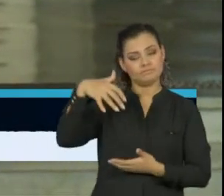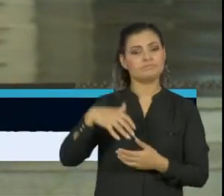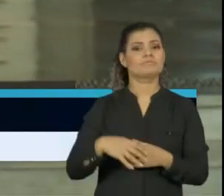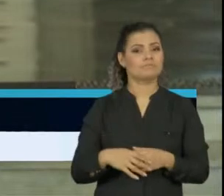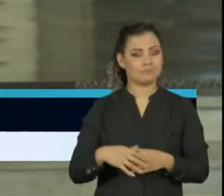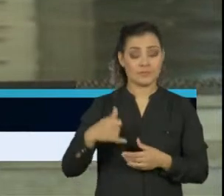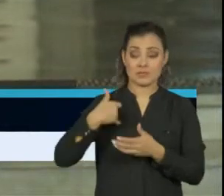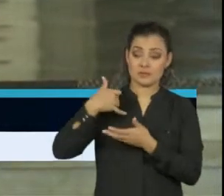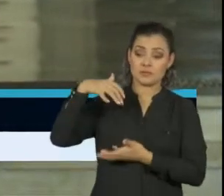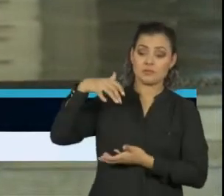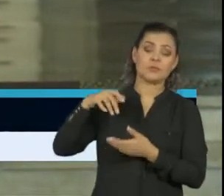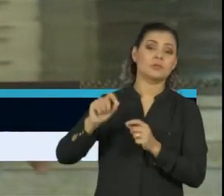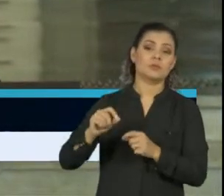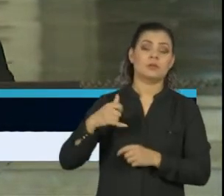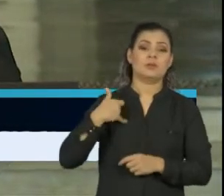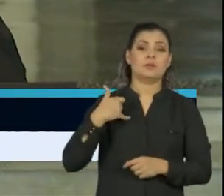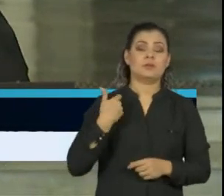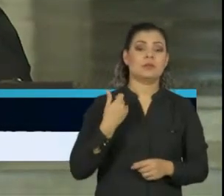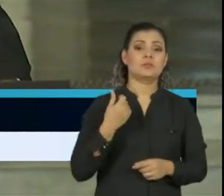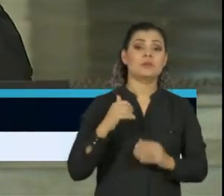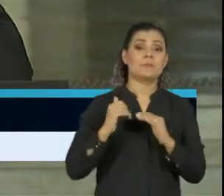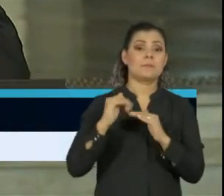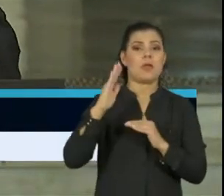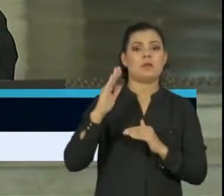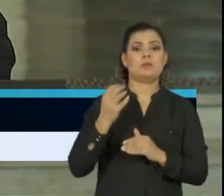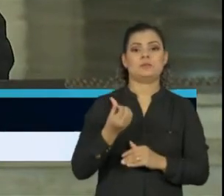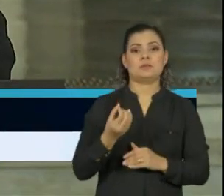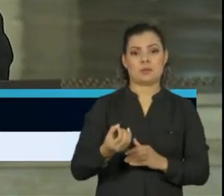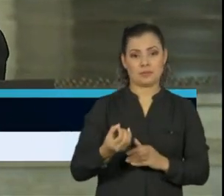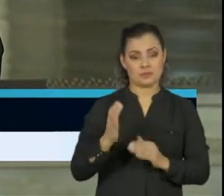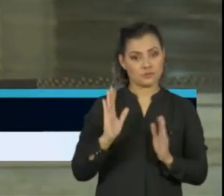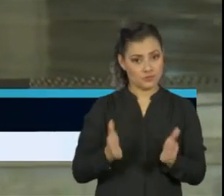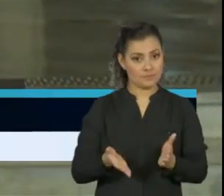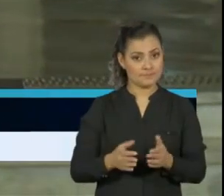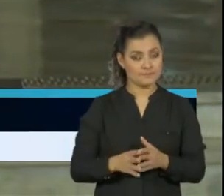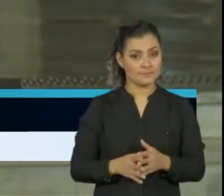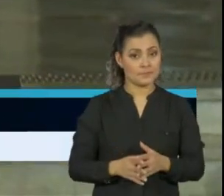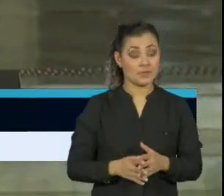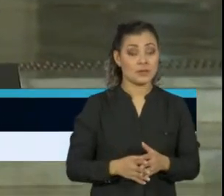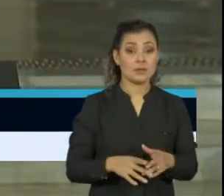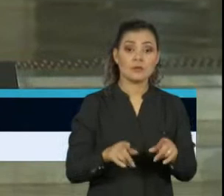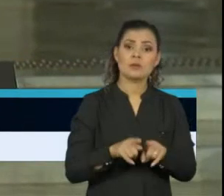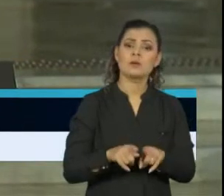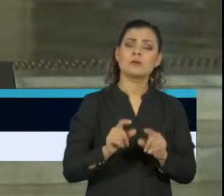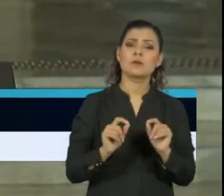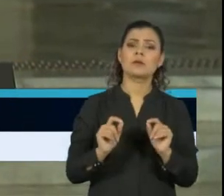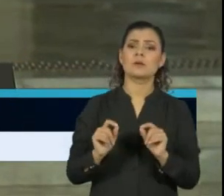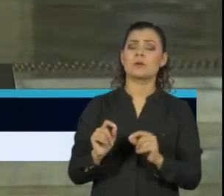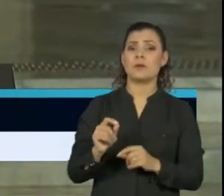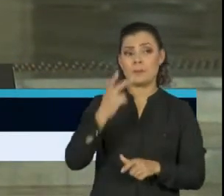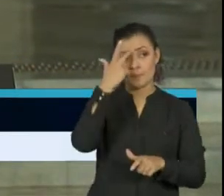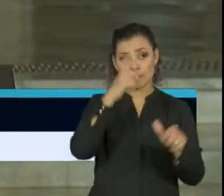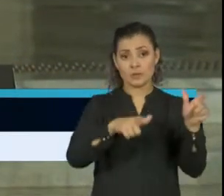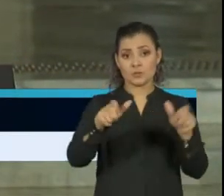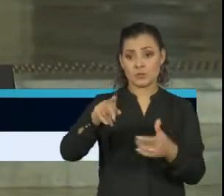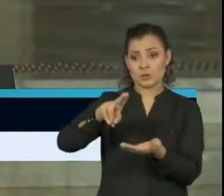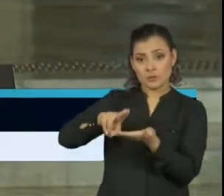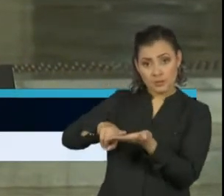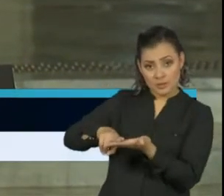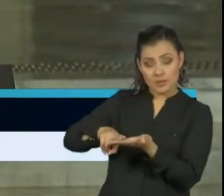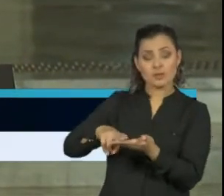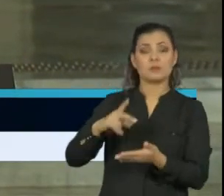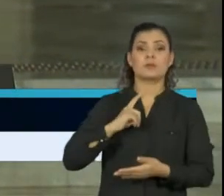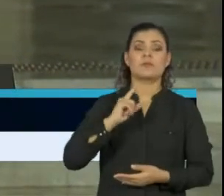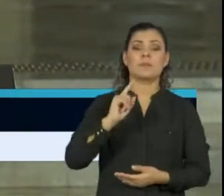que têm acima de 60 anos. Com relação aos pacientes internados, nós